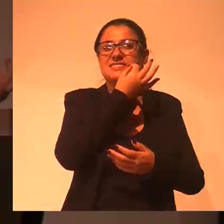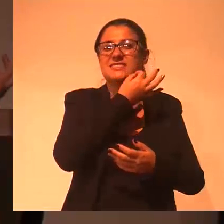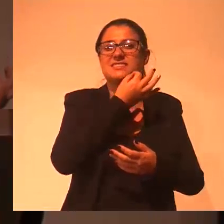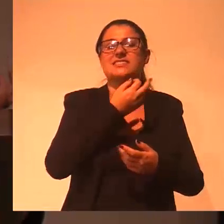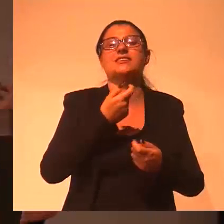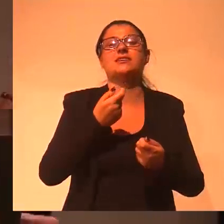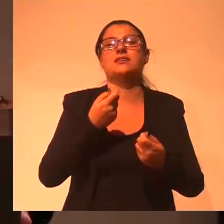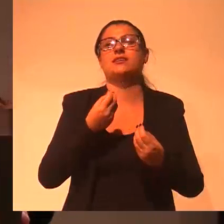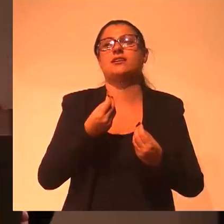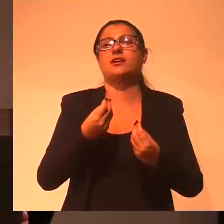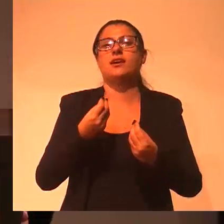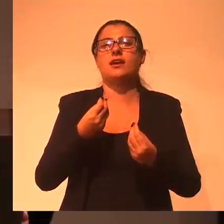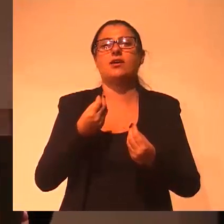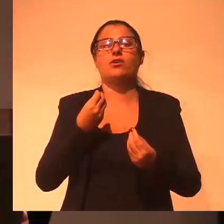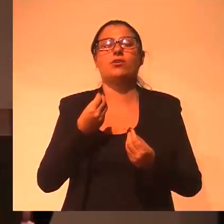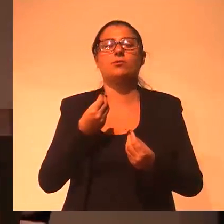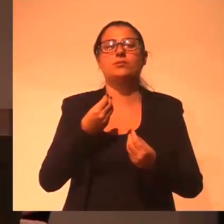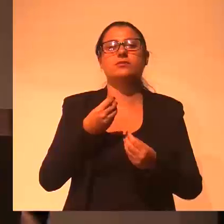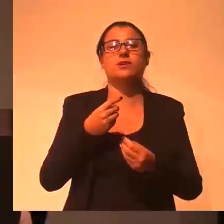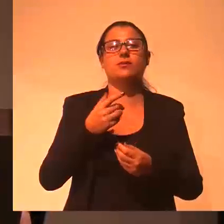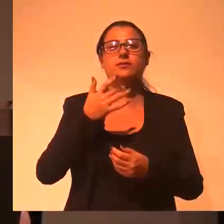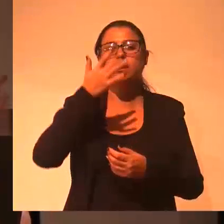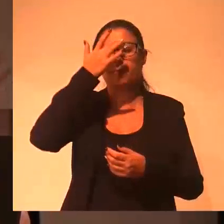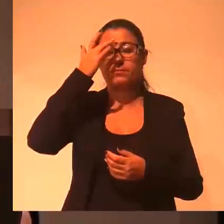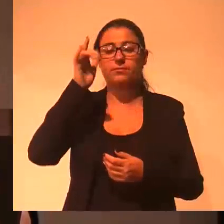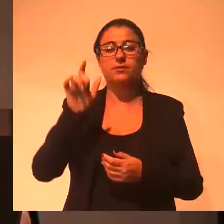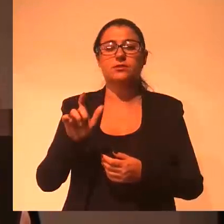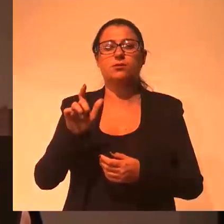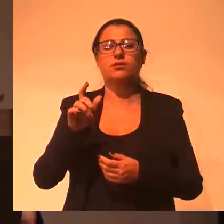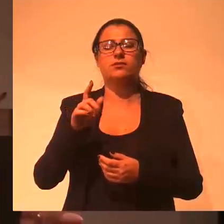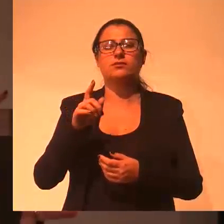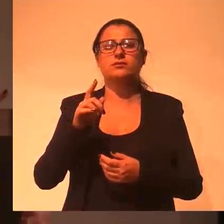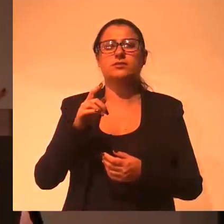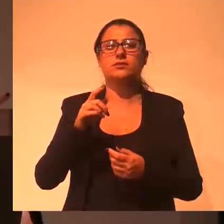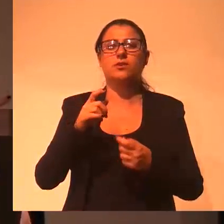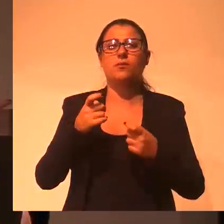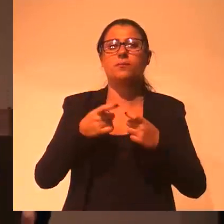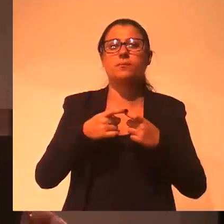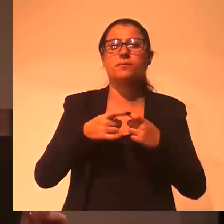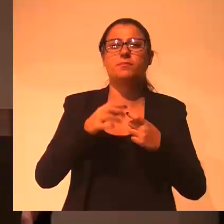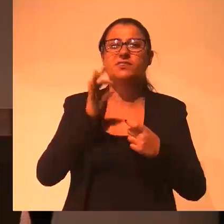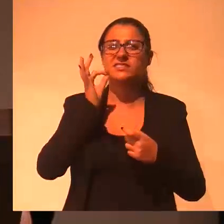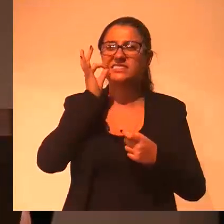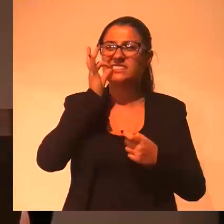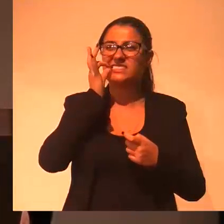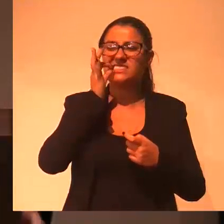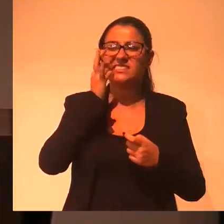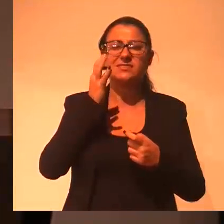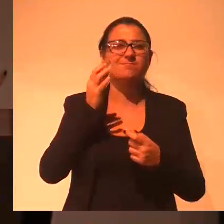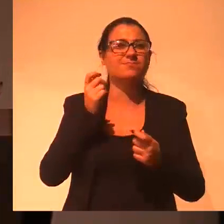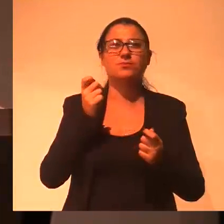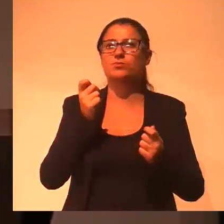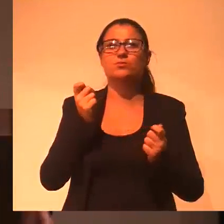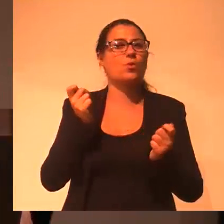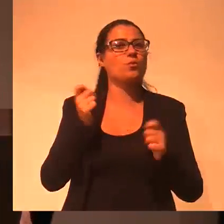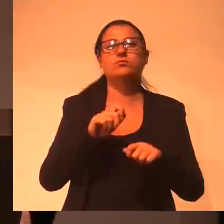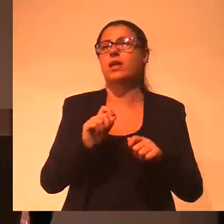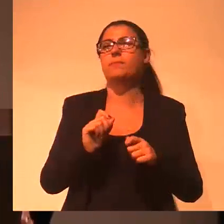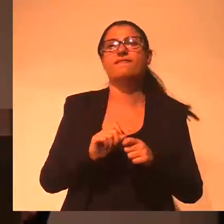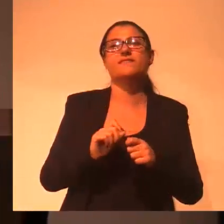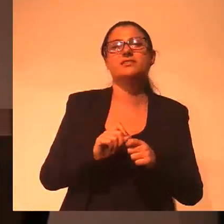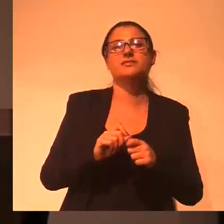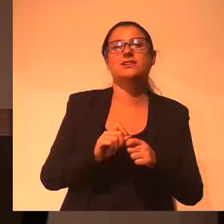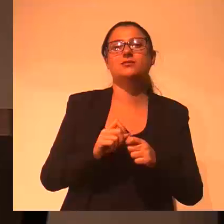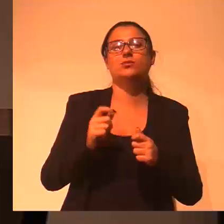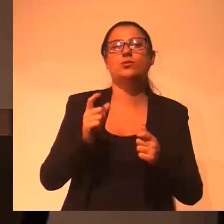teve um AVC, né, essa pessoa. Aí, dentista me fala o seguinte, não pode fazer, não tem equipamento, não tem produto para fazer.